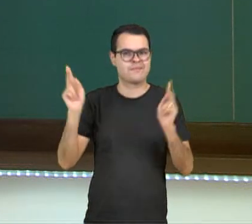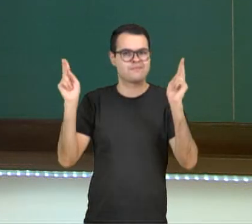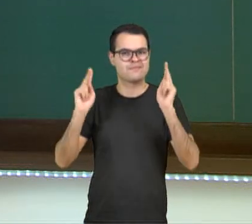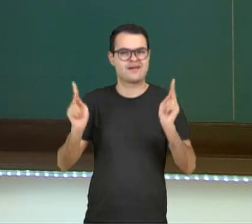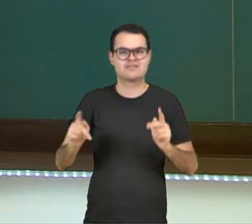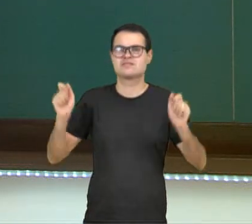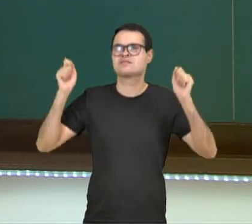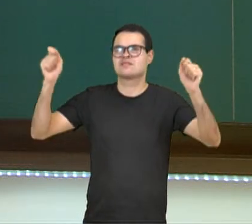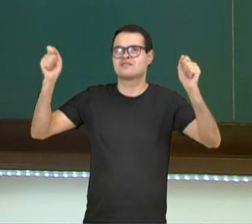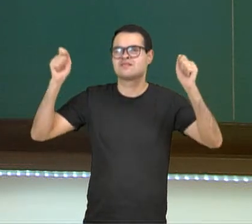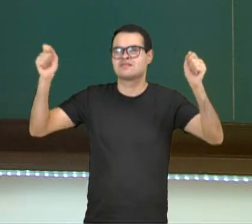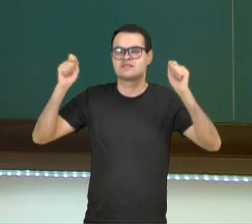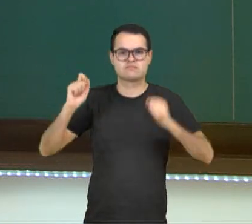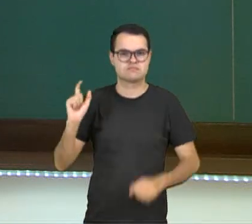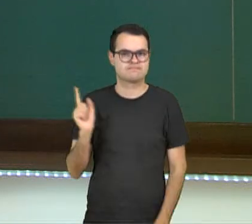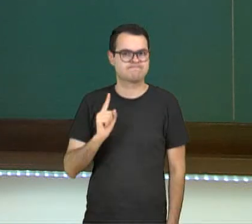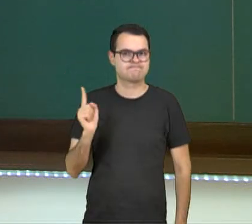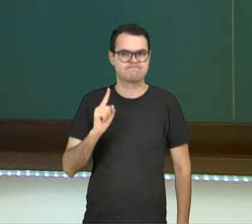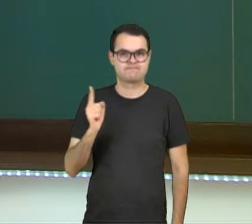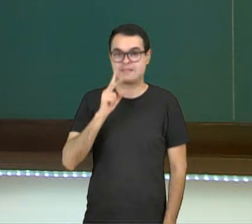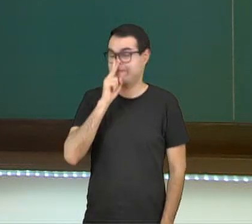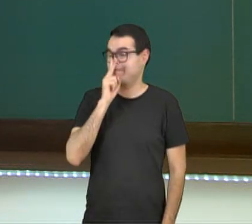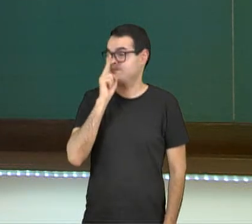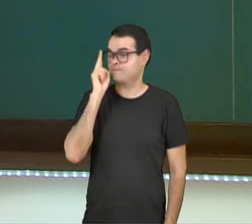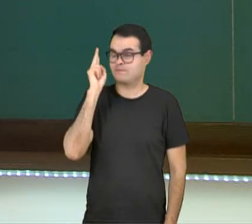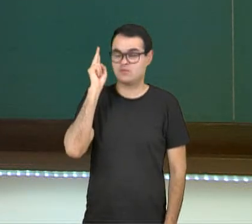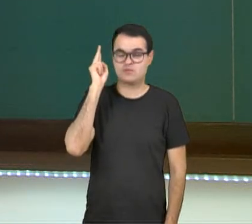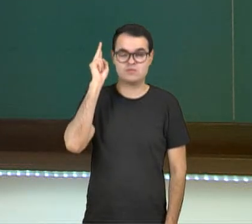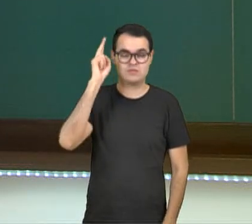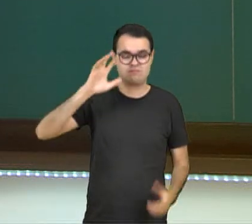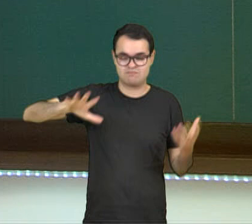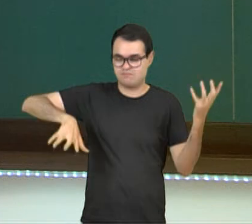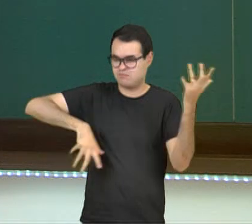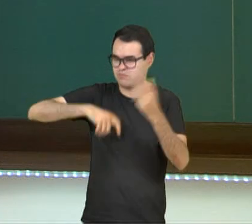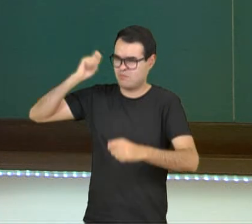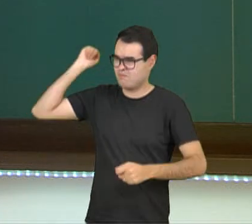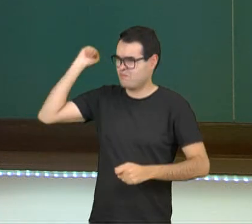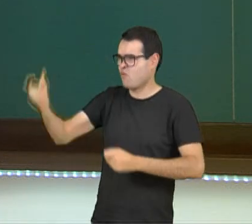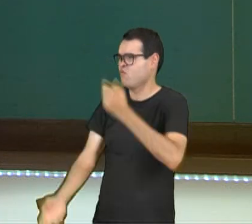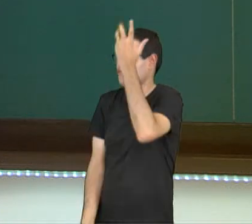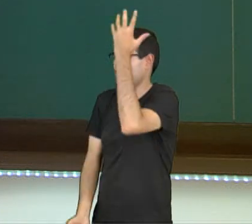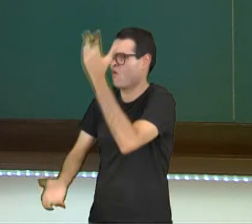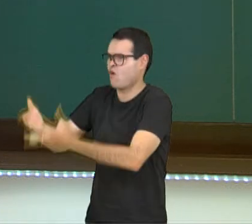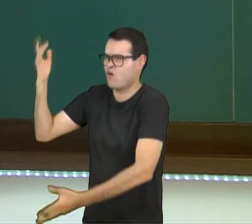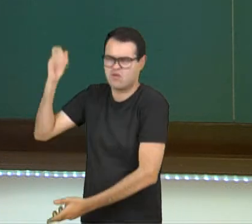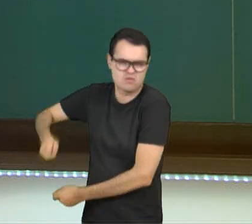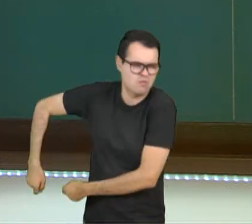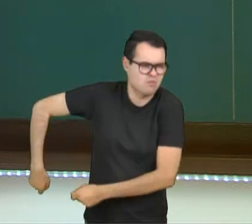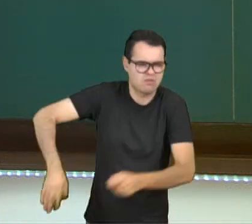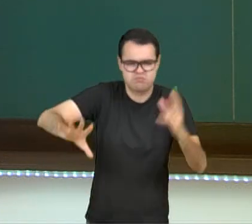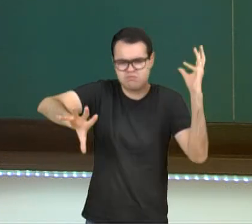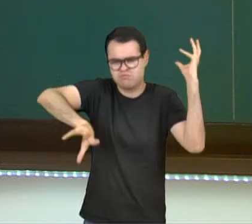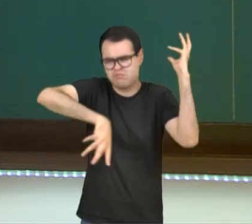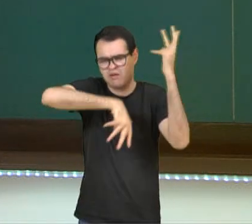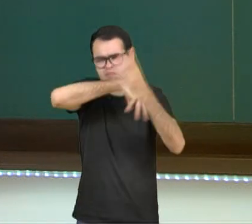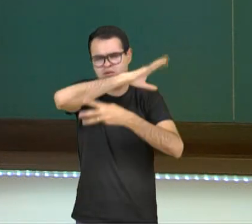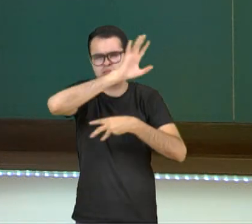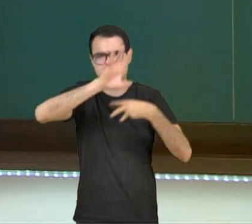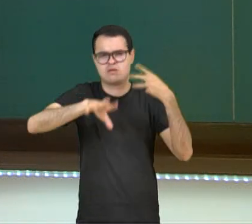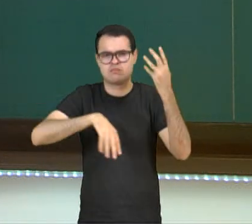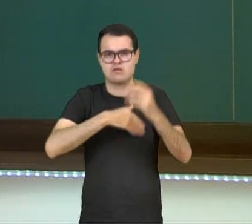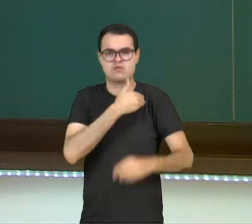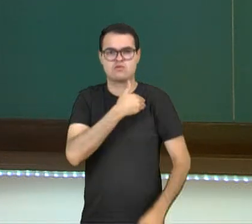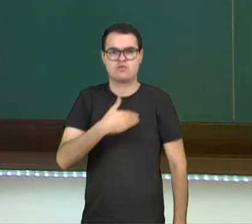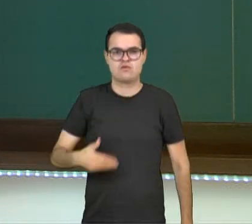com bandeirinha, nada assim, foi algo bem tenso mesmo. Ateando fogo nas coisas, foi algo terrível. E foi isso que fez com